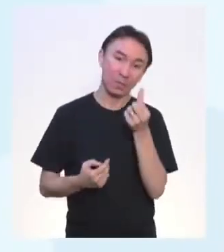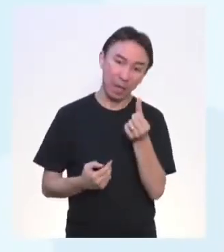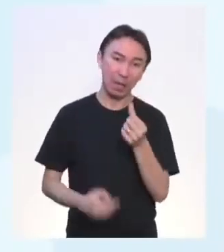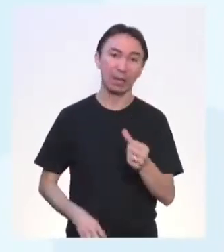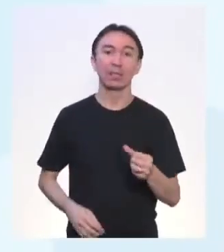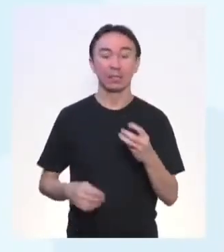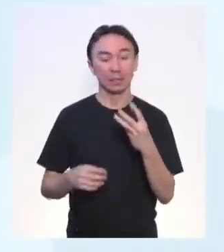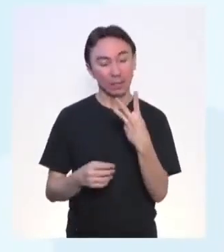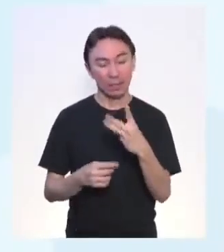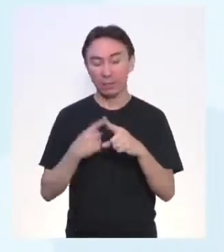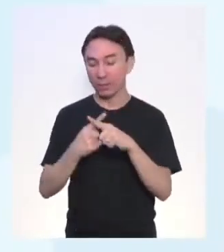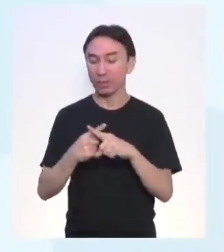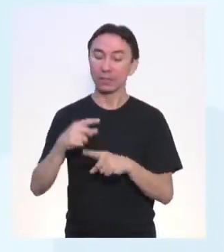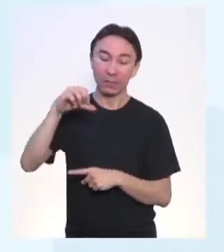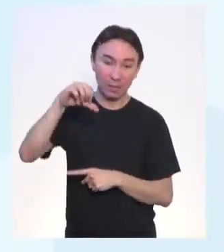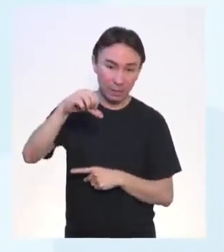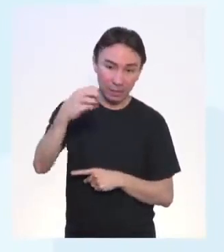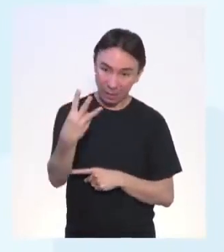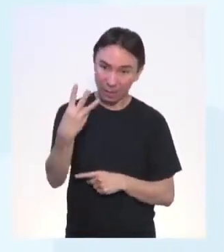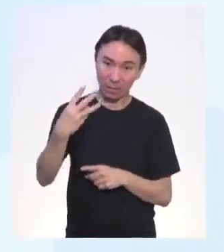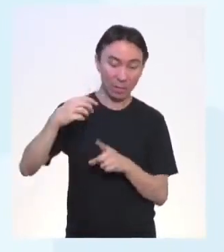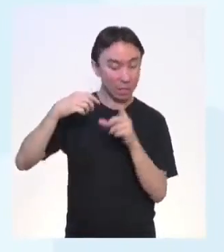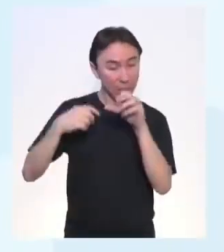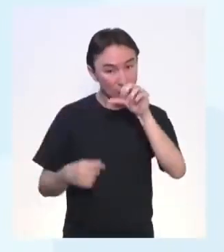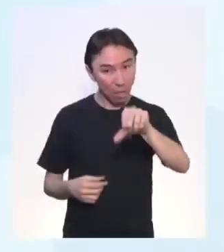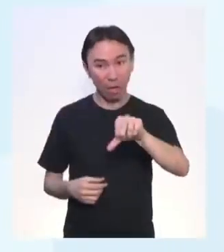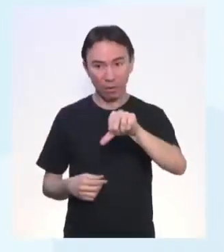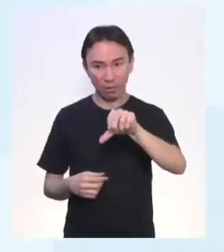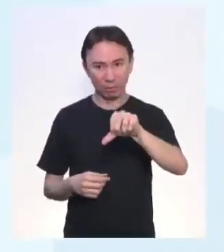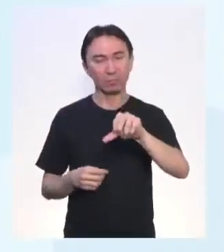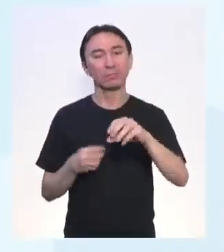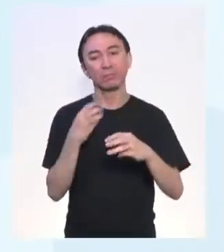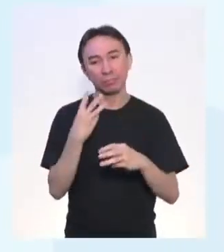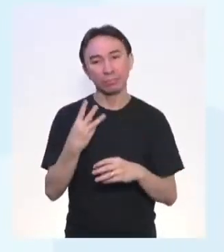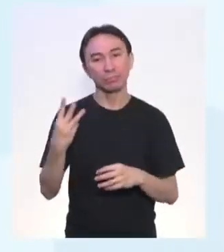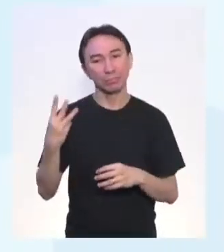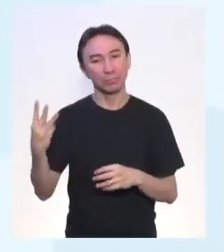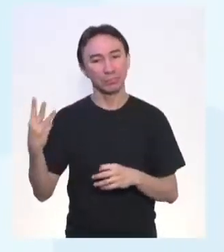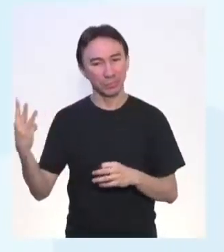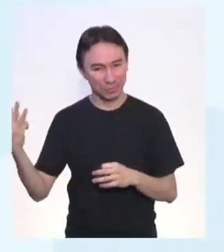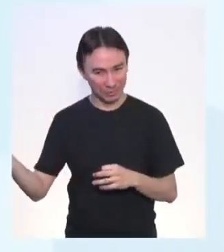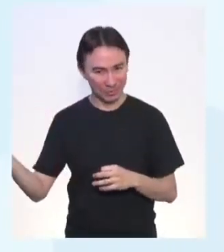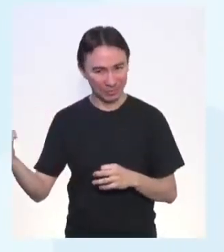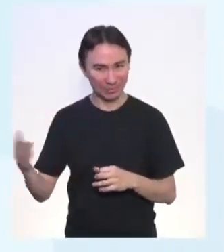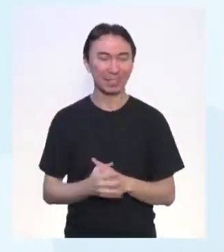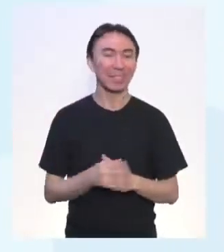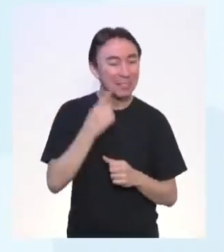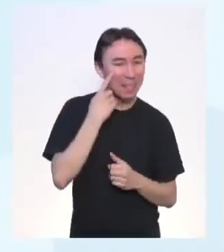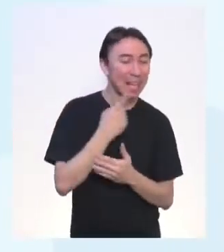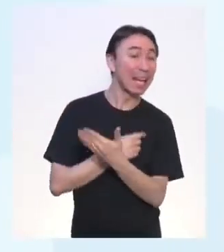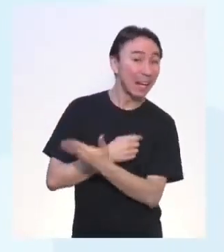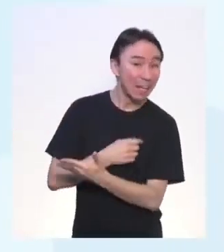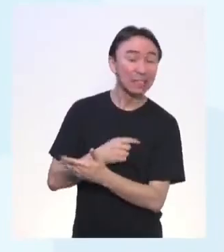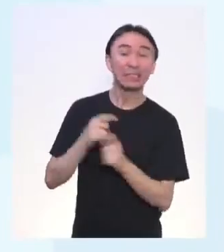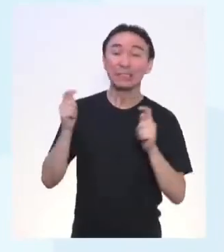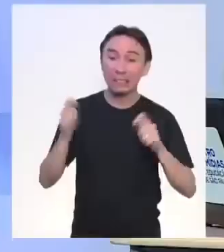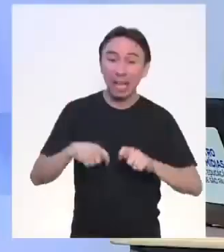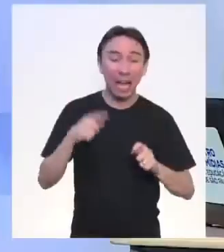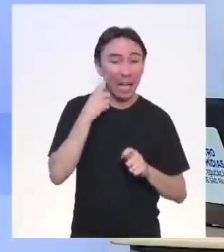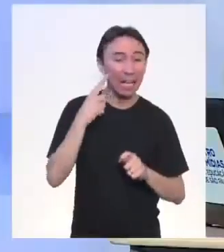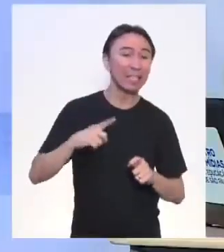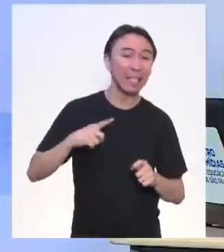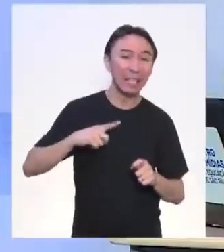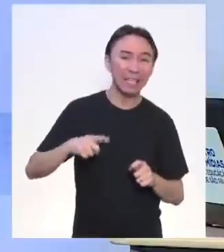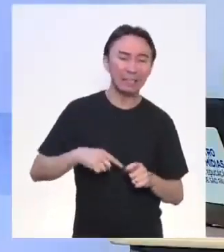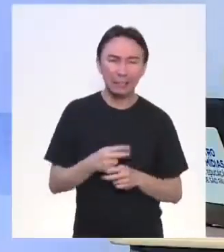vezes 3, 9. E assim vai. Só que a gente tem umas outras curiosidades, uns padrões aí. Eu consigo identificar um, mas tem gente